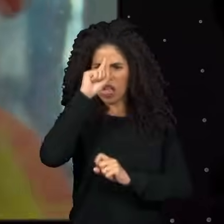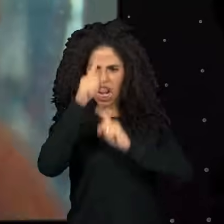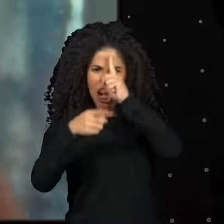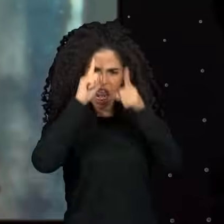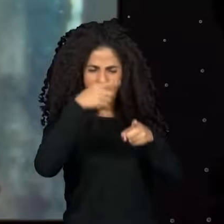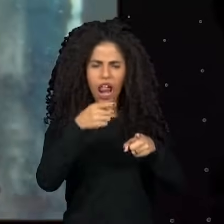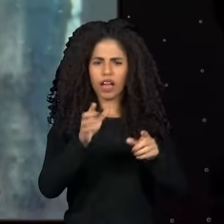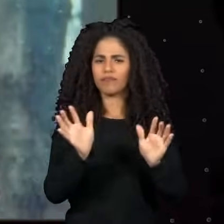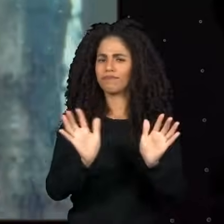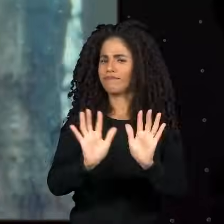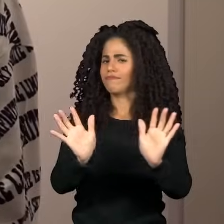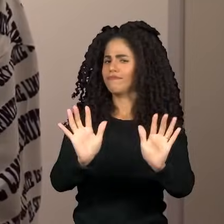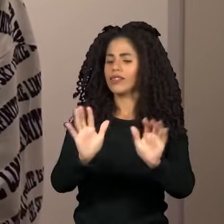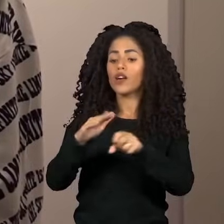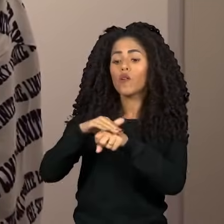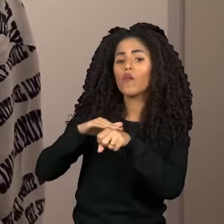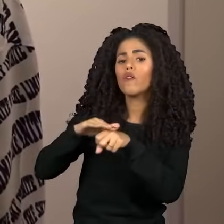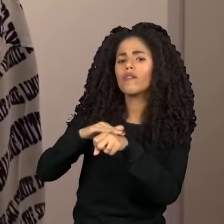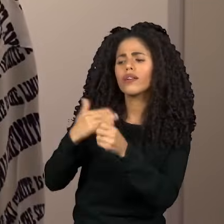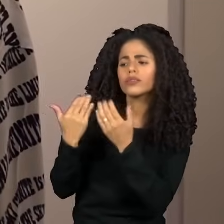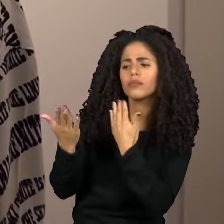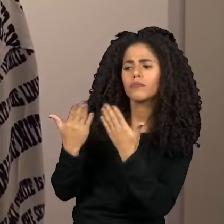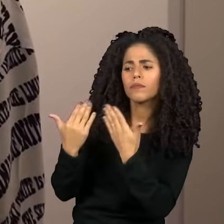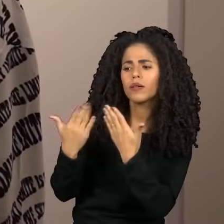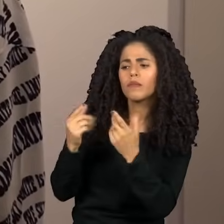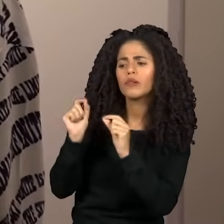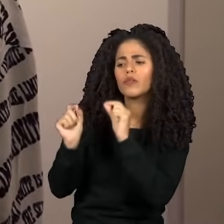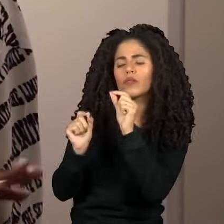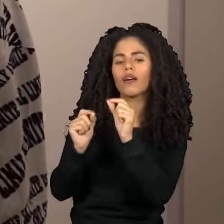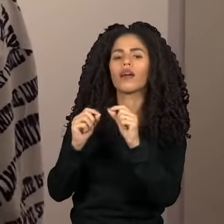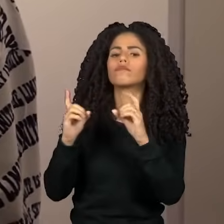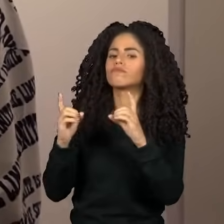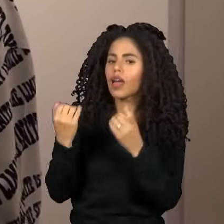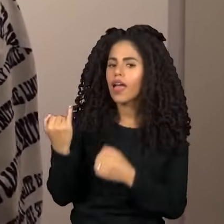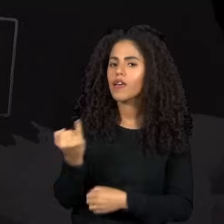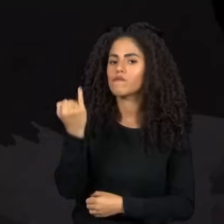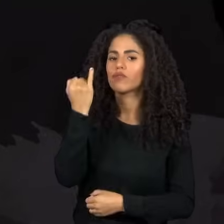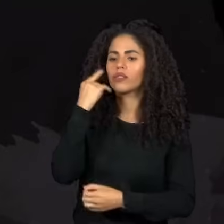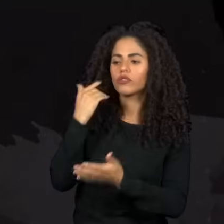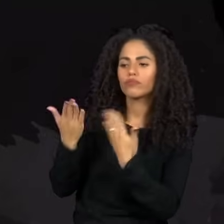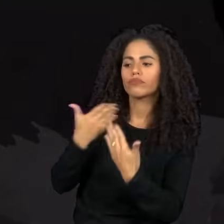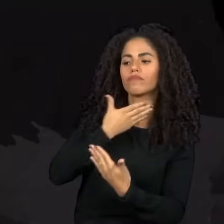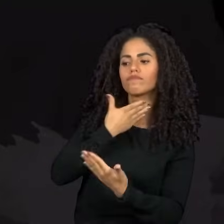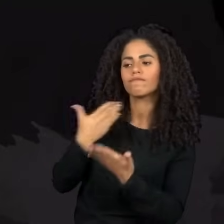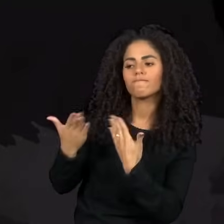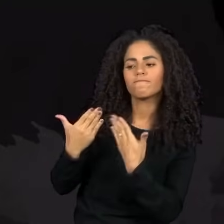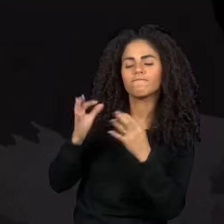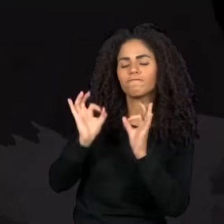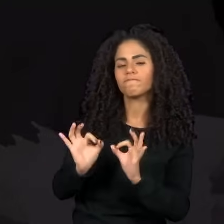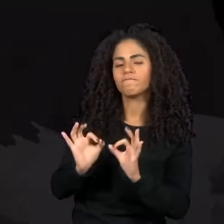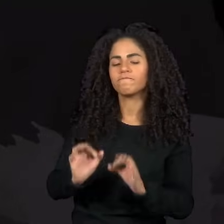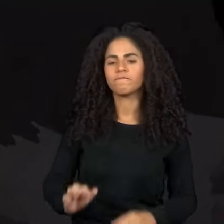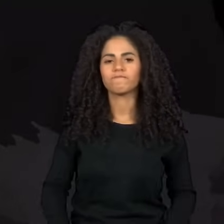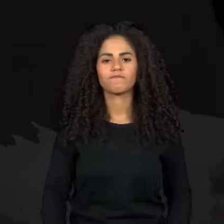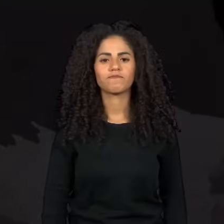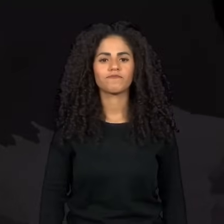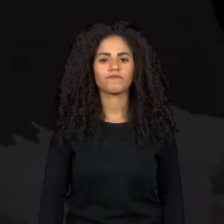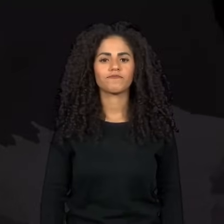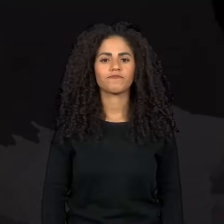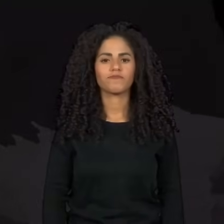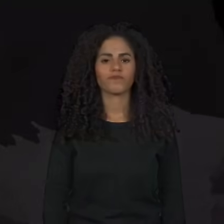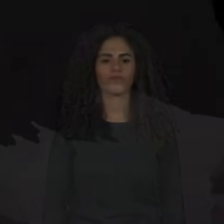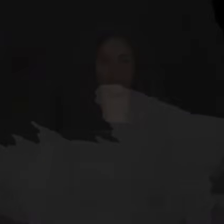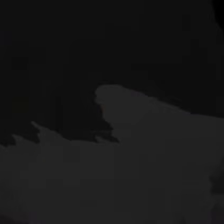aquela pessoa. Conversa. O diálogo é algo que eu considero bastante para todas as relações. Cortar o mal pela